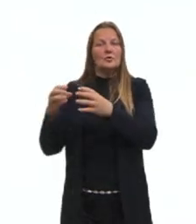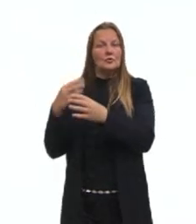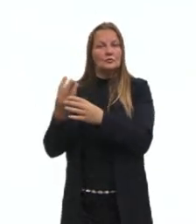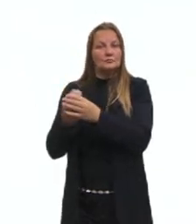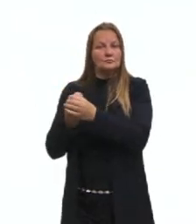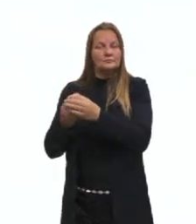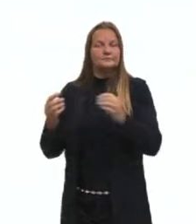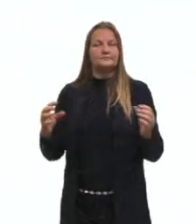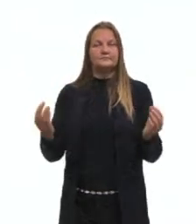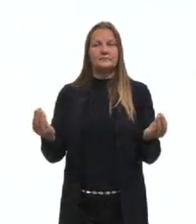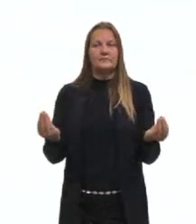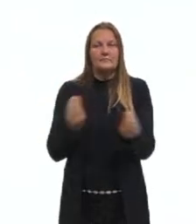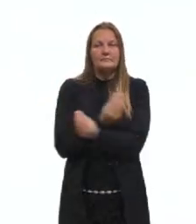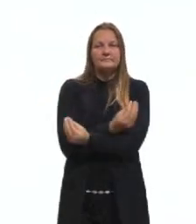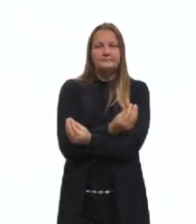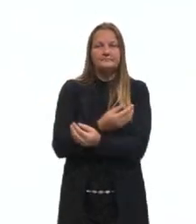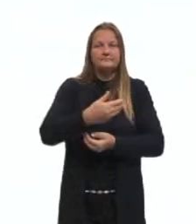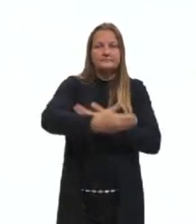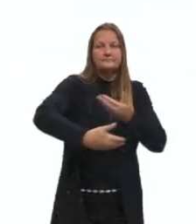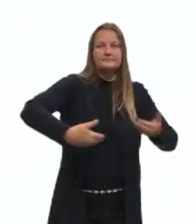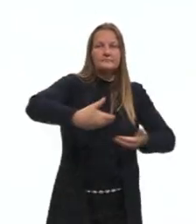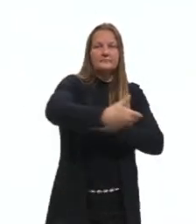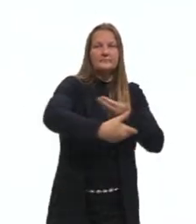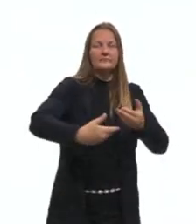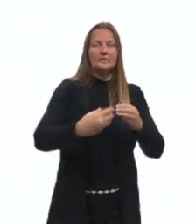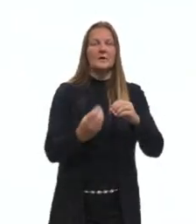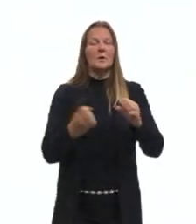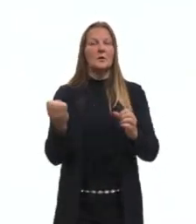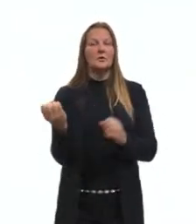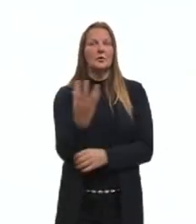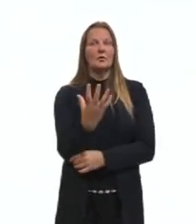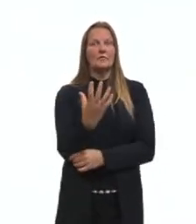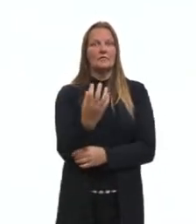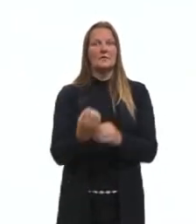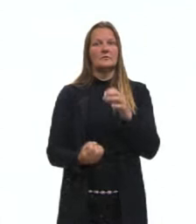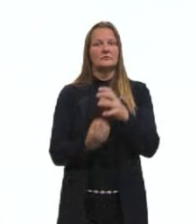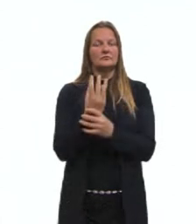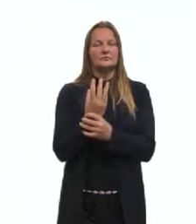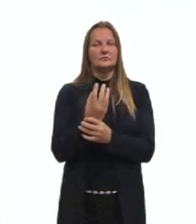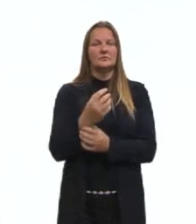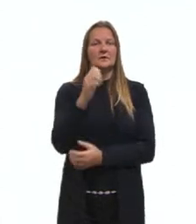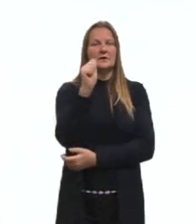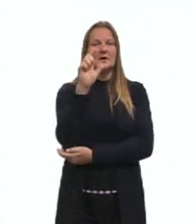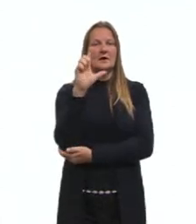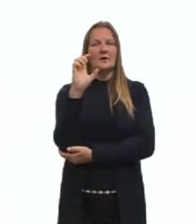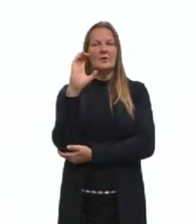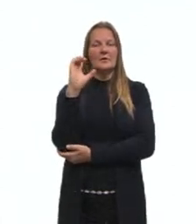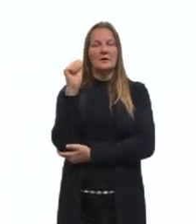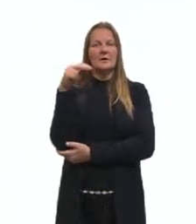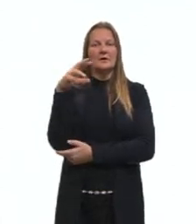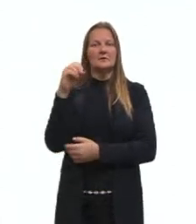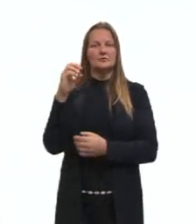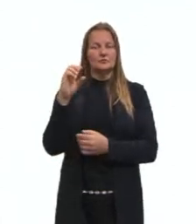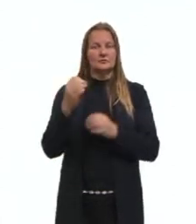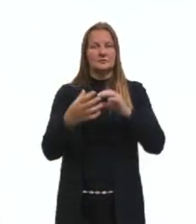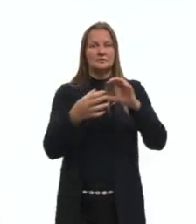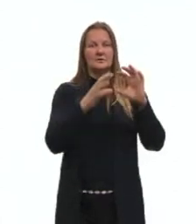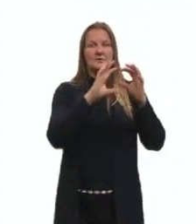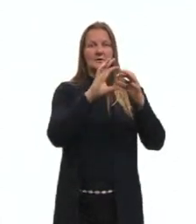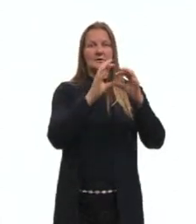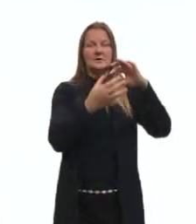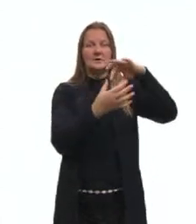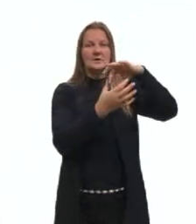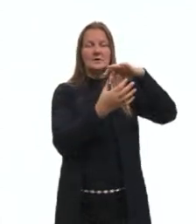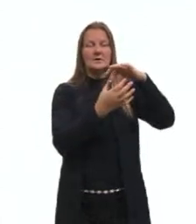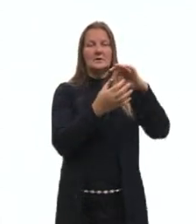compostos orgânicos com propriedades diferentes tá então elas ocorrem entre os alcanos muito importantes e lembrar